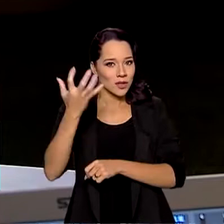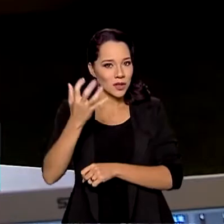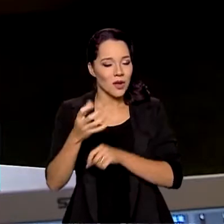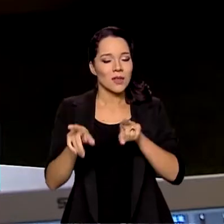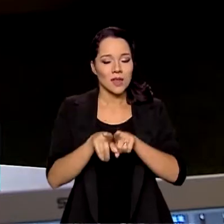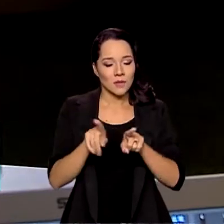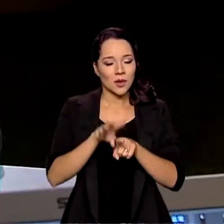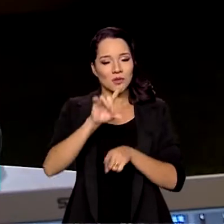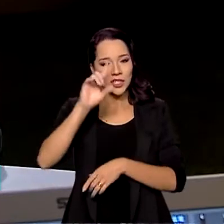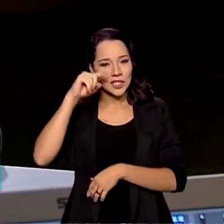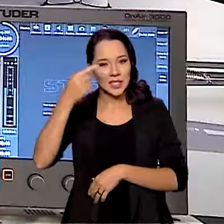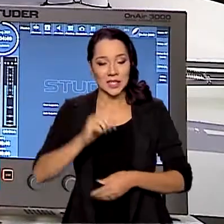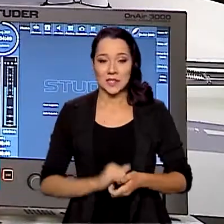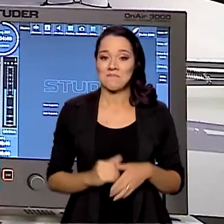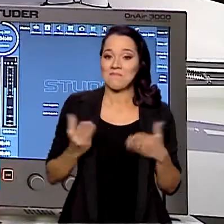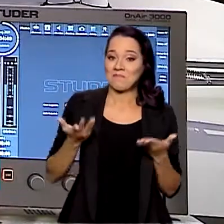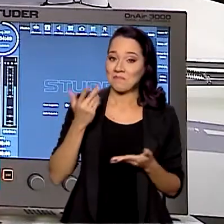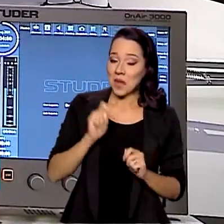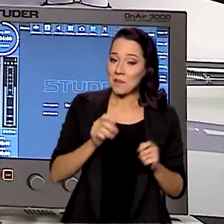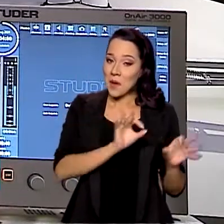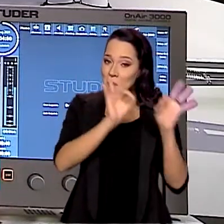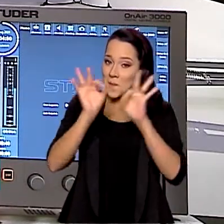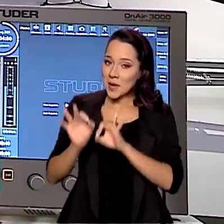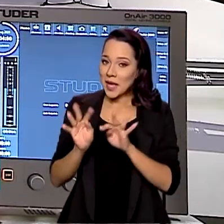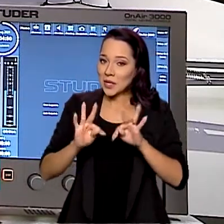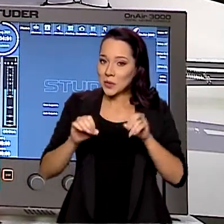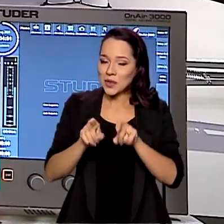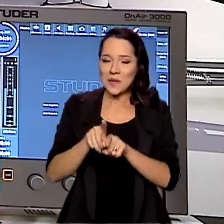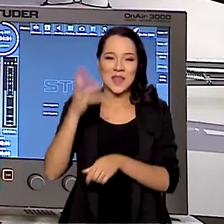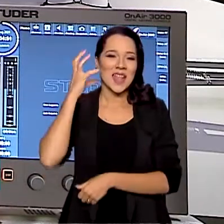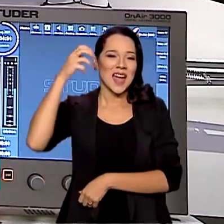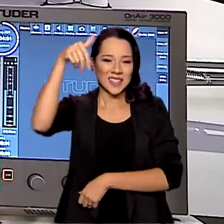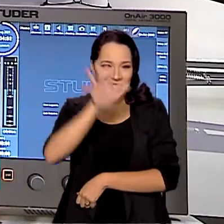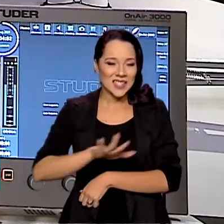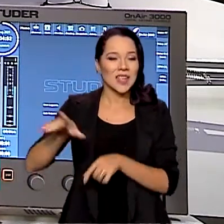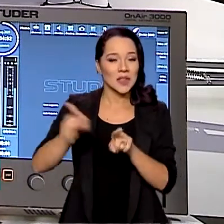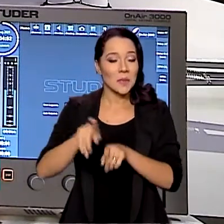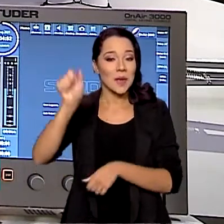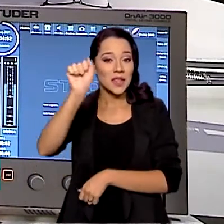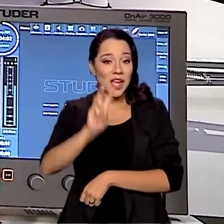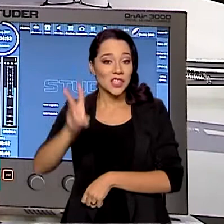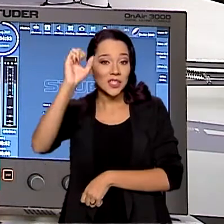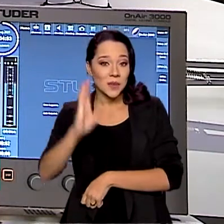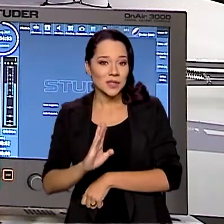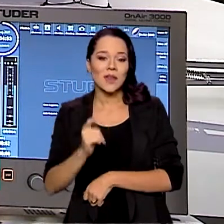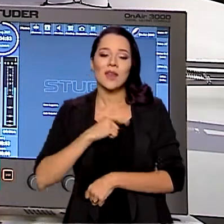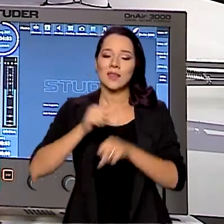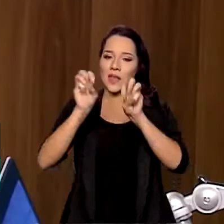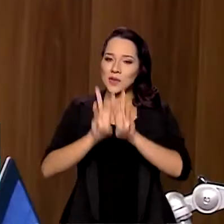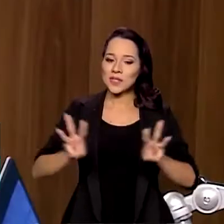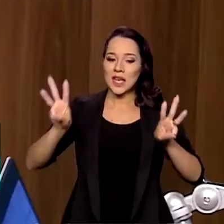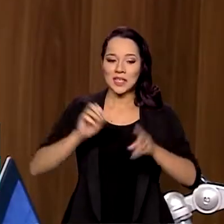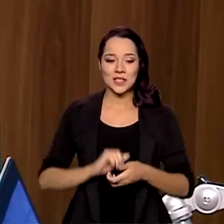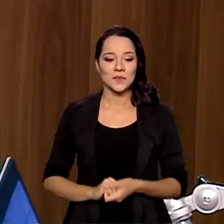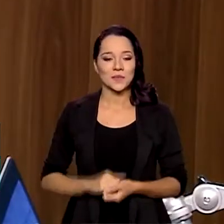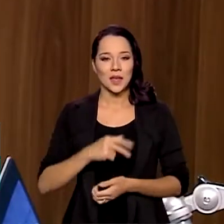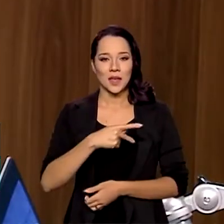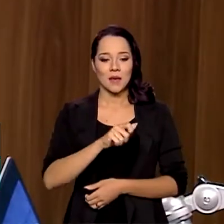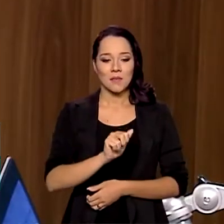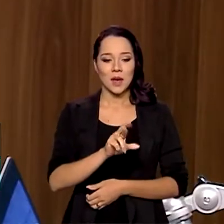agenda do dia seguinte. E claro que você pode acompanhar tudo também na Rádio Nacional e na Agência Brasil. E tem o site, né? Vamos lembrar, é o